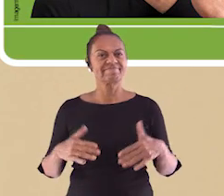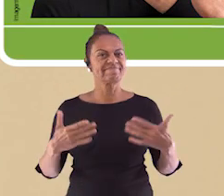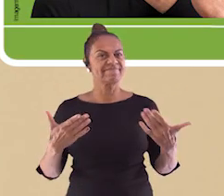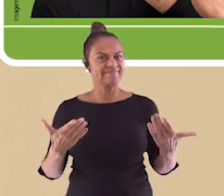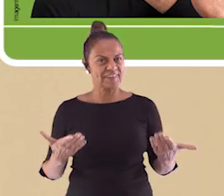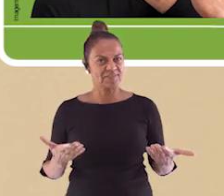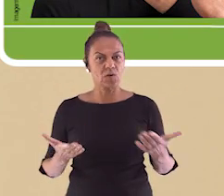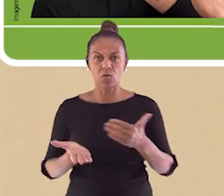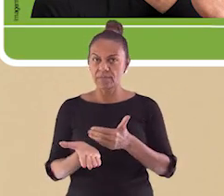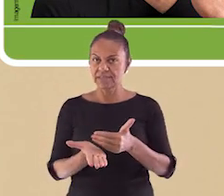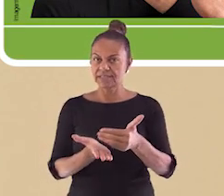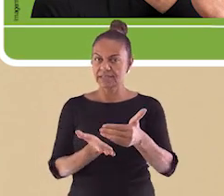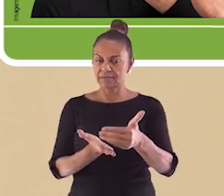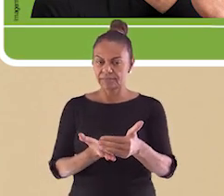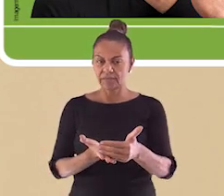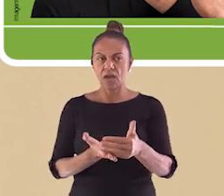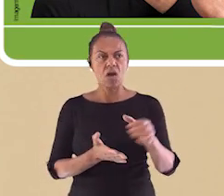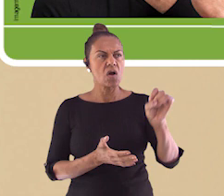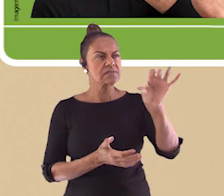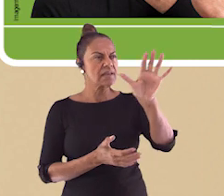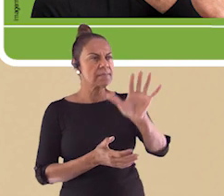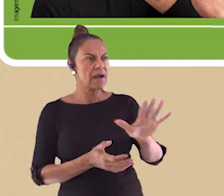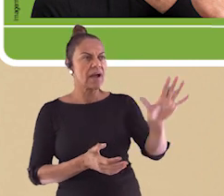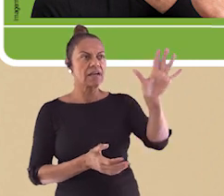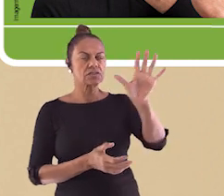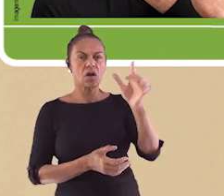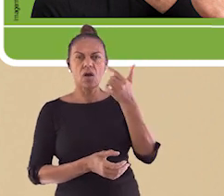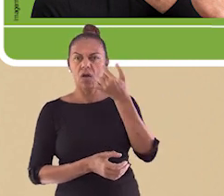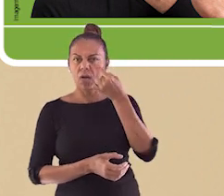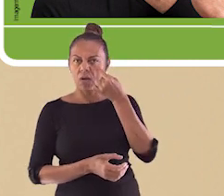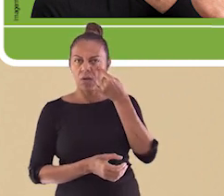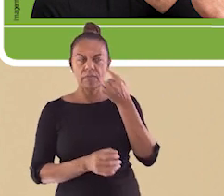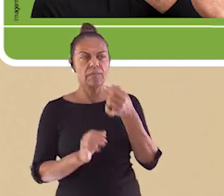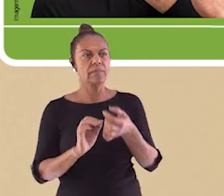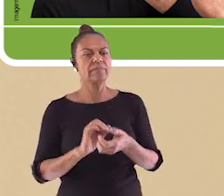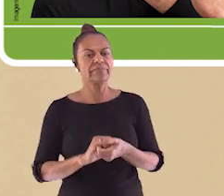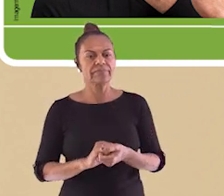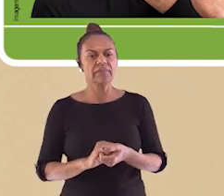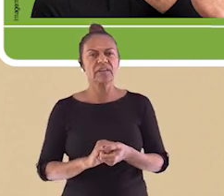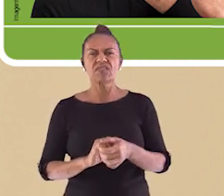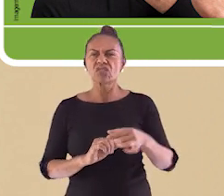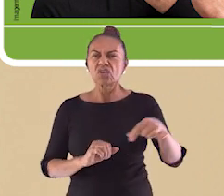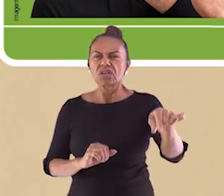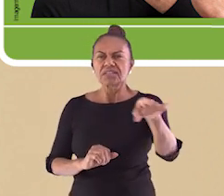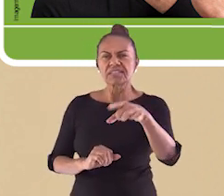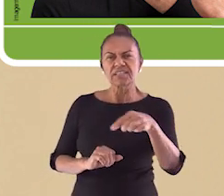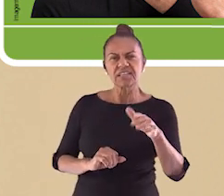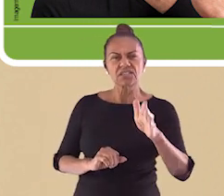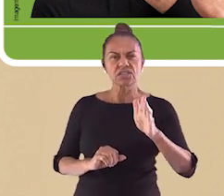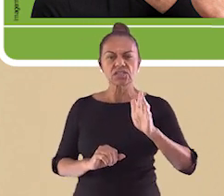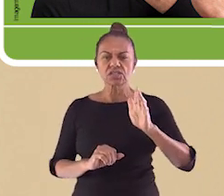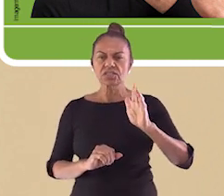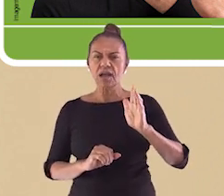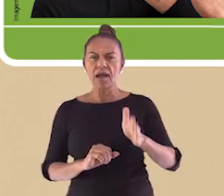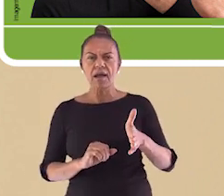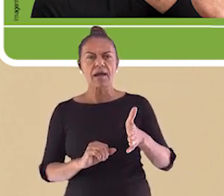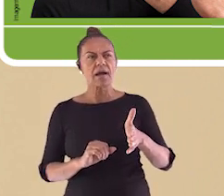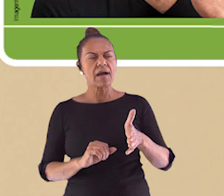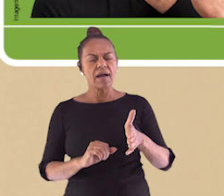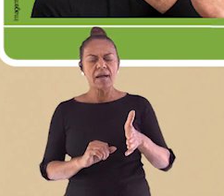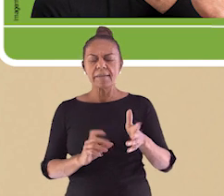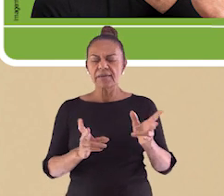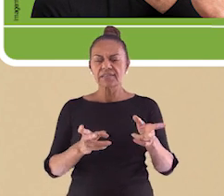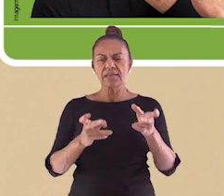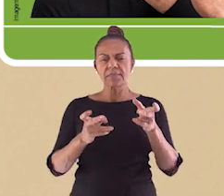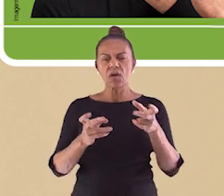Então vamos lá. Olhem esta imagem que aparece para vocês. Alguma vez você já identificou como a pele